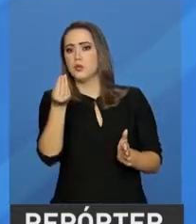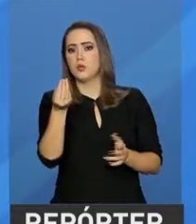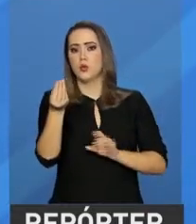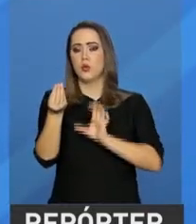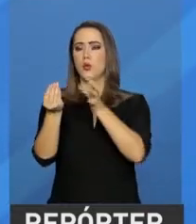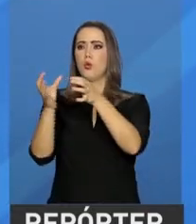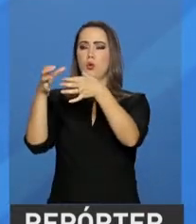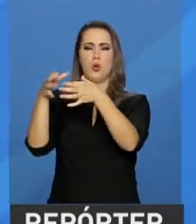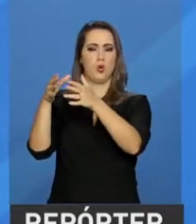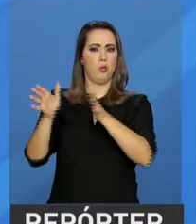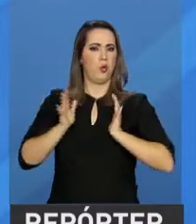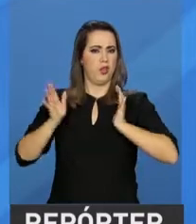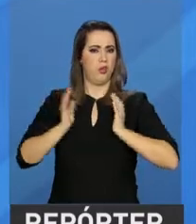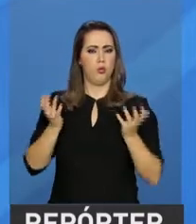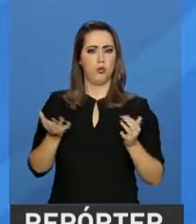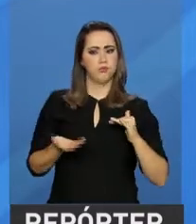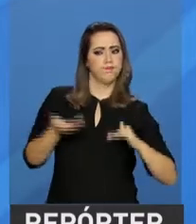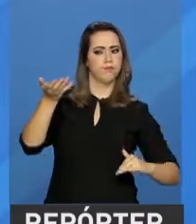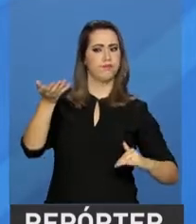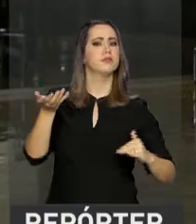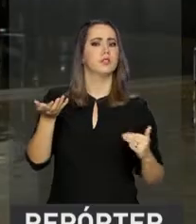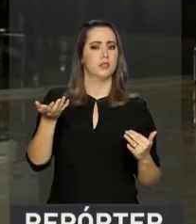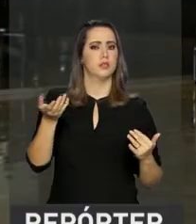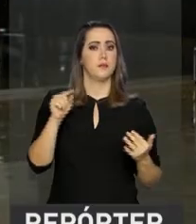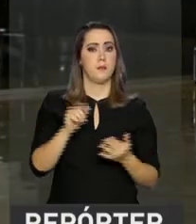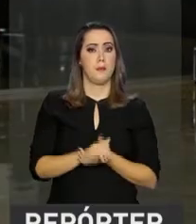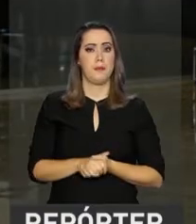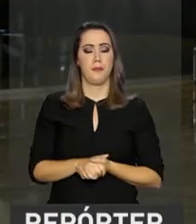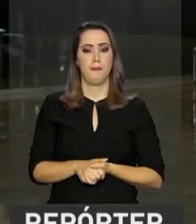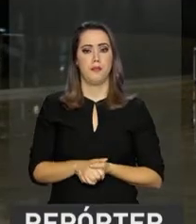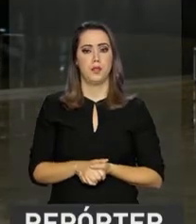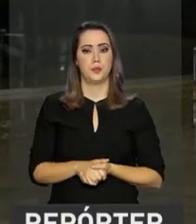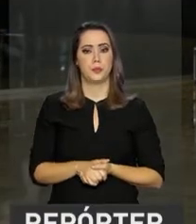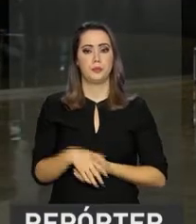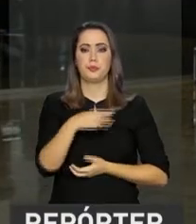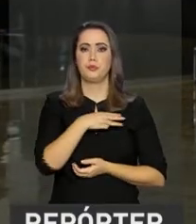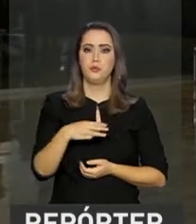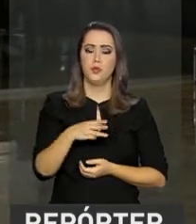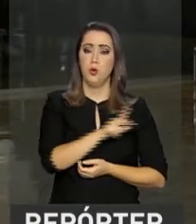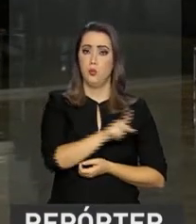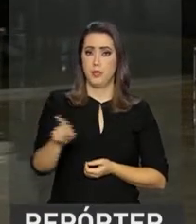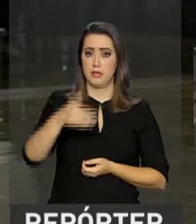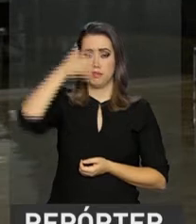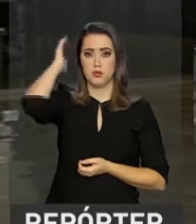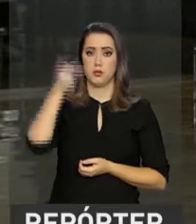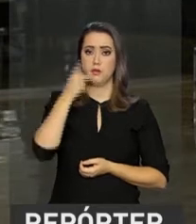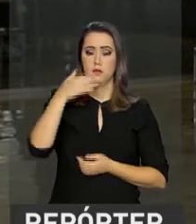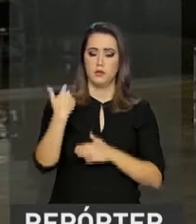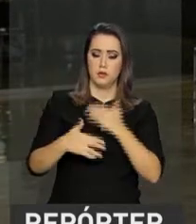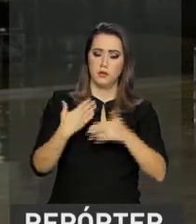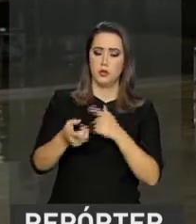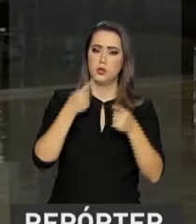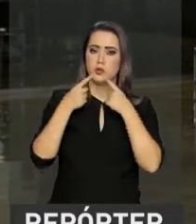recurso aos mais aqui um ato o presidente temer disse que vai manter